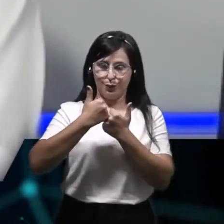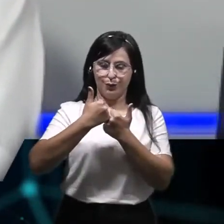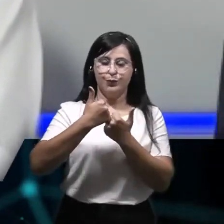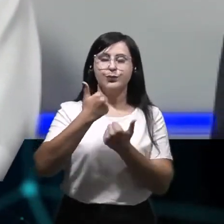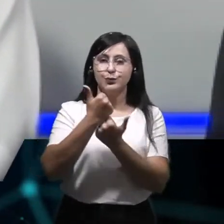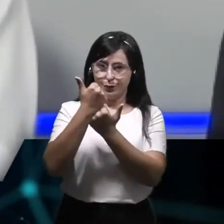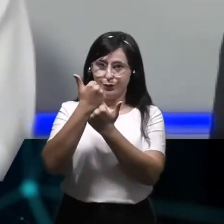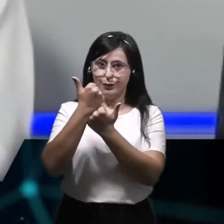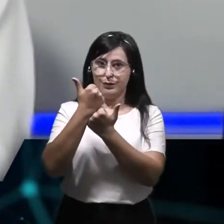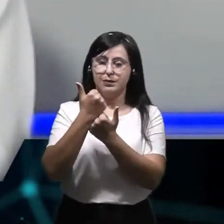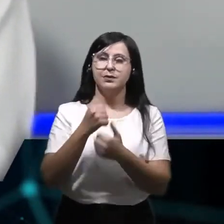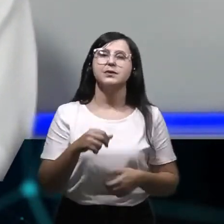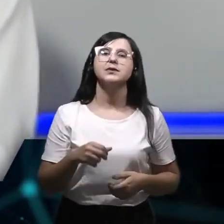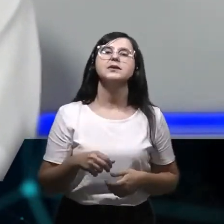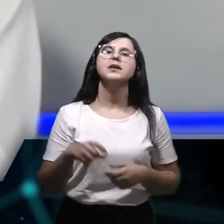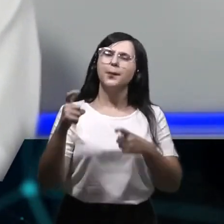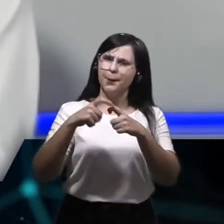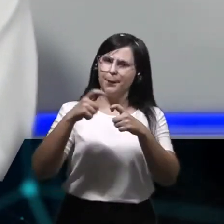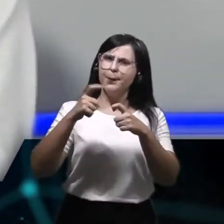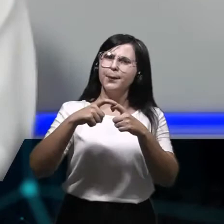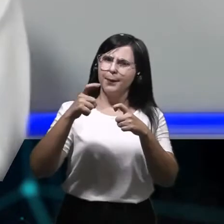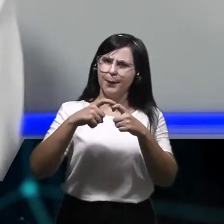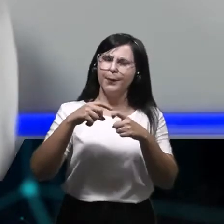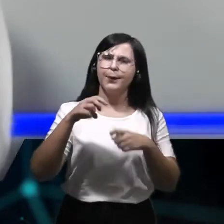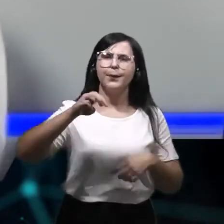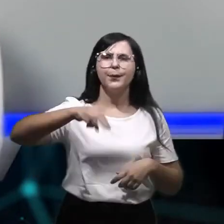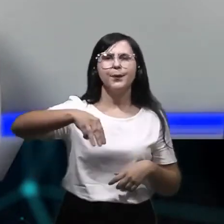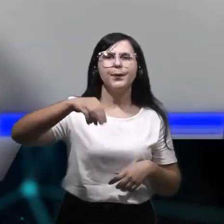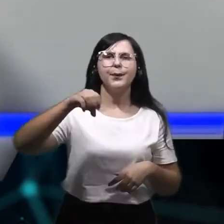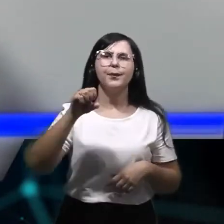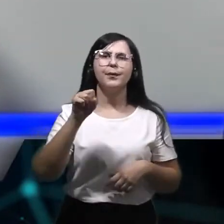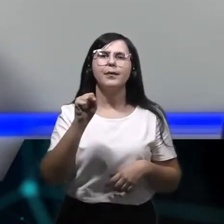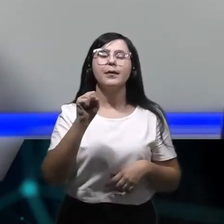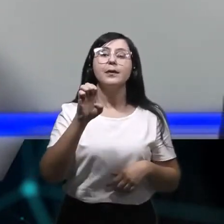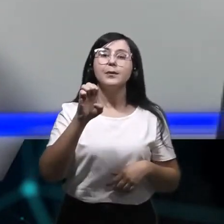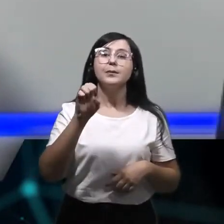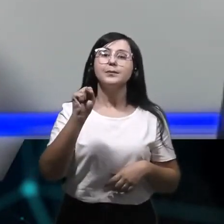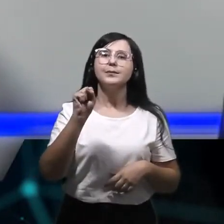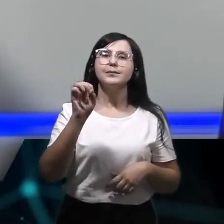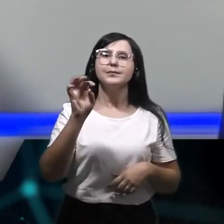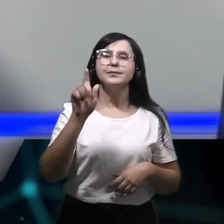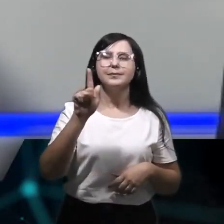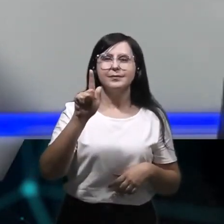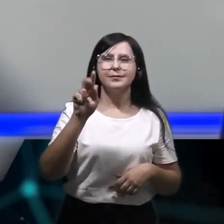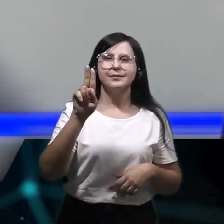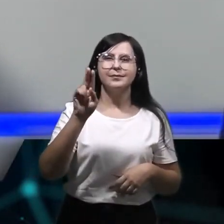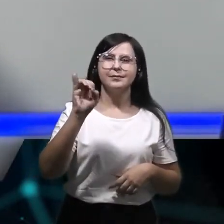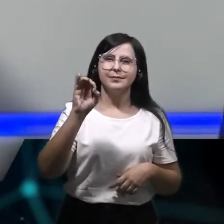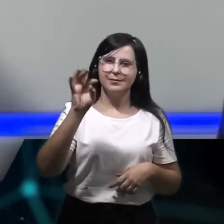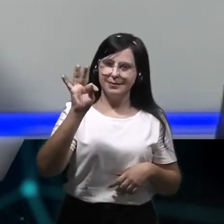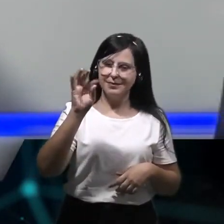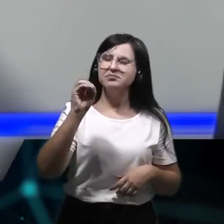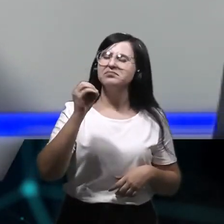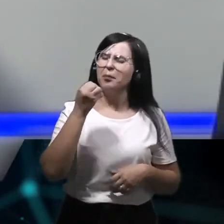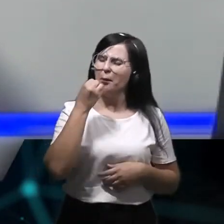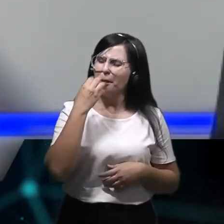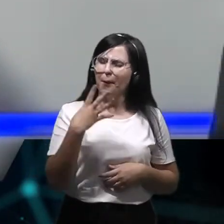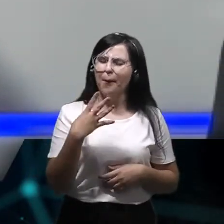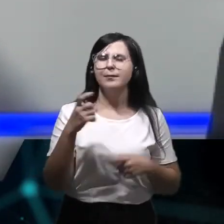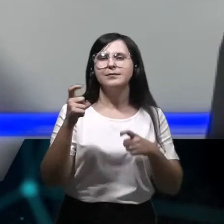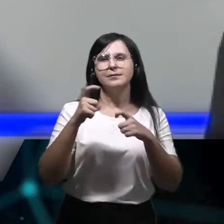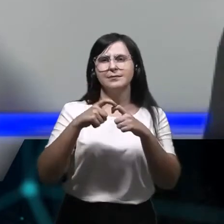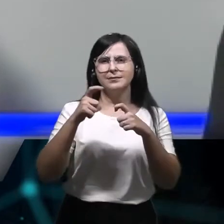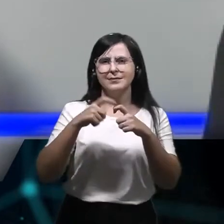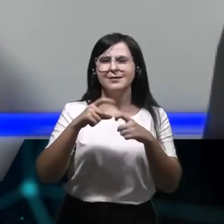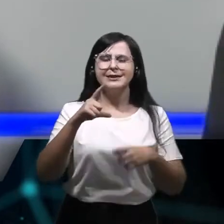que todos de Brejo do Amadeus conhecem, que é um homem de bem, um homem de família, um médico conceituado, um